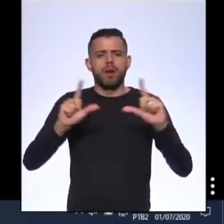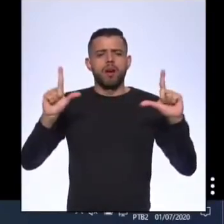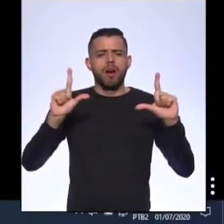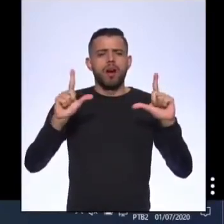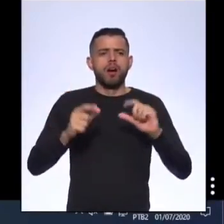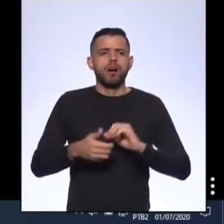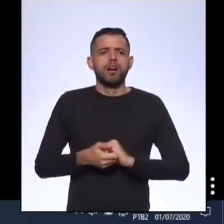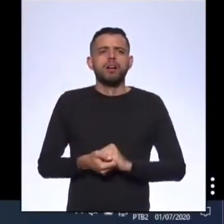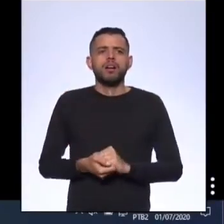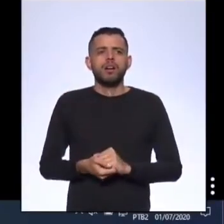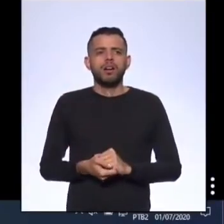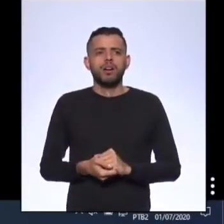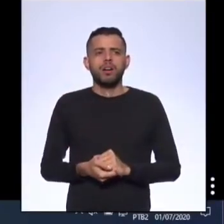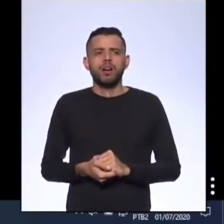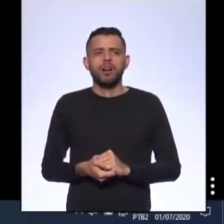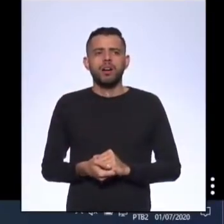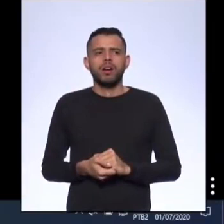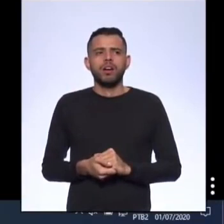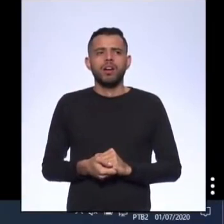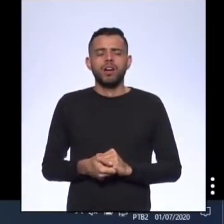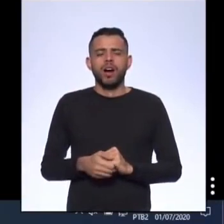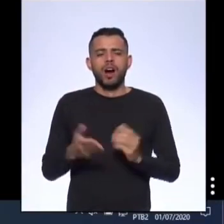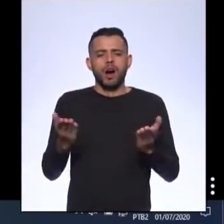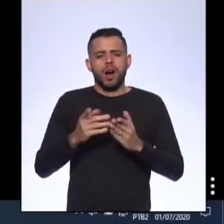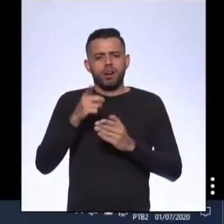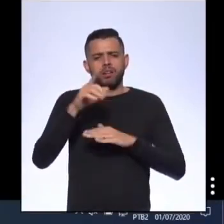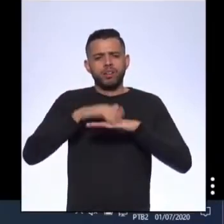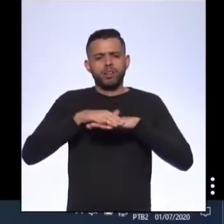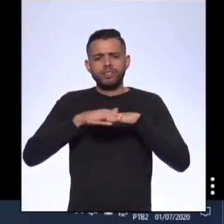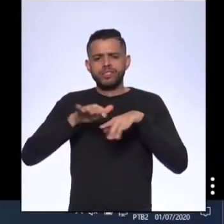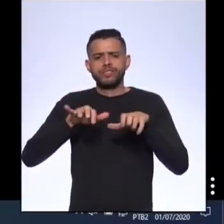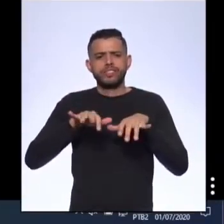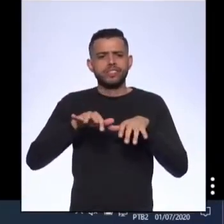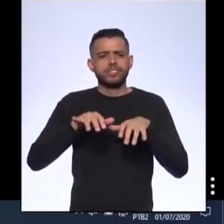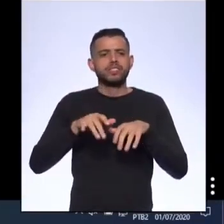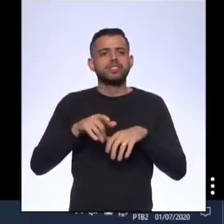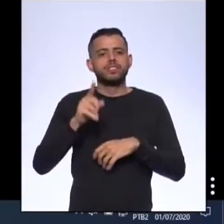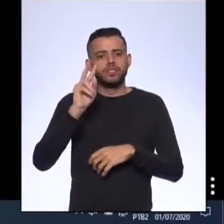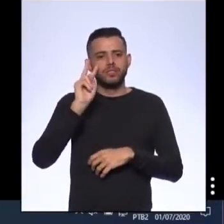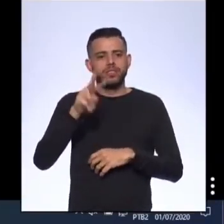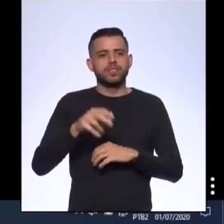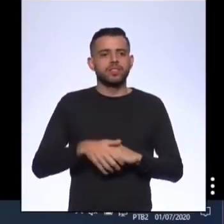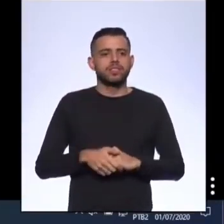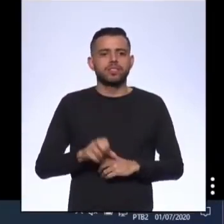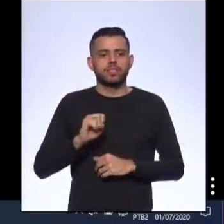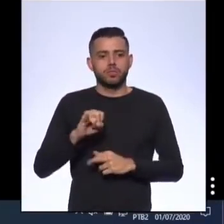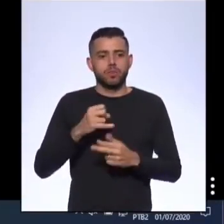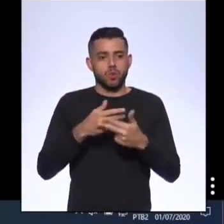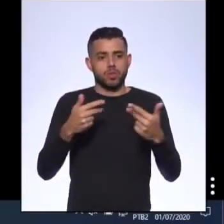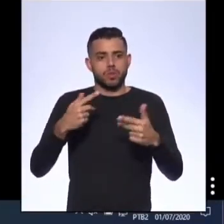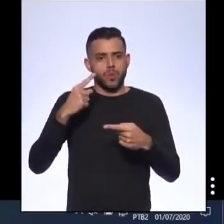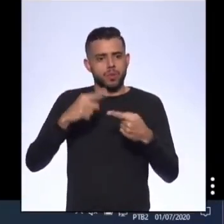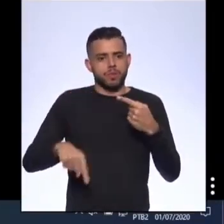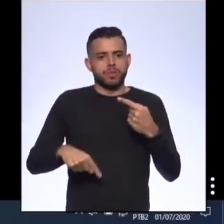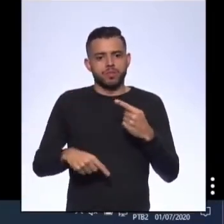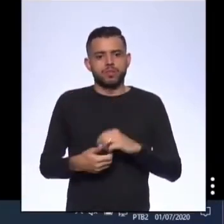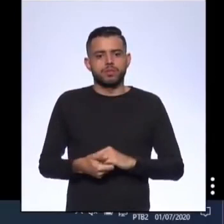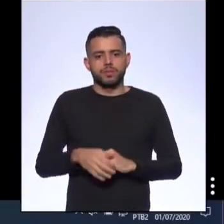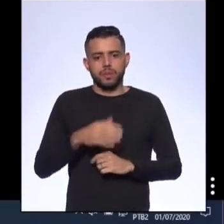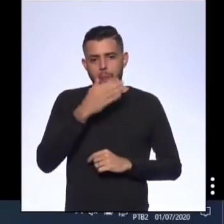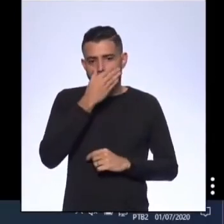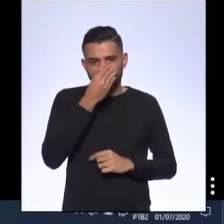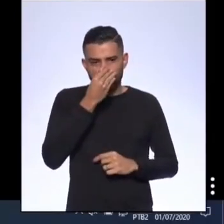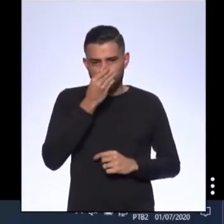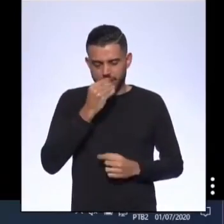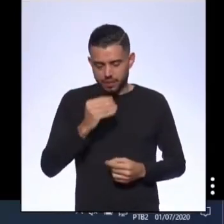espelhou aí o seu computador. O que você fazer aí? Agora eles vêm. Então, se eu botar alguma coisa aqui que é proibida aqui, já não, ver tudo aqui. Qualquer trabalho que você fizer aí, a